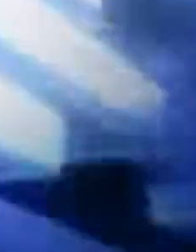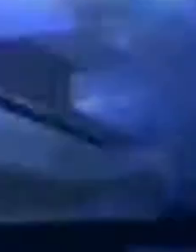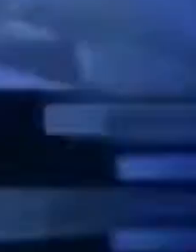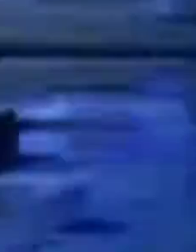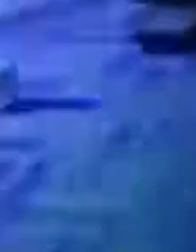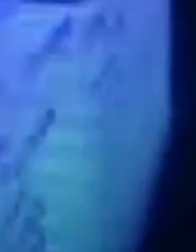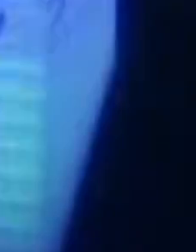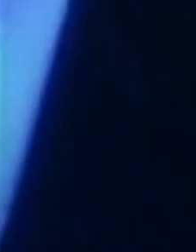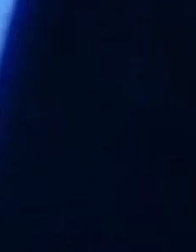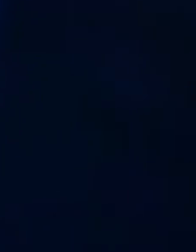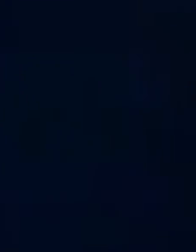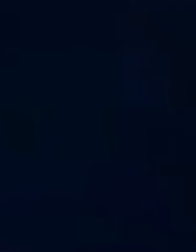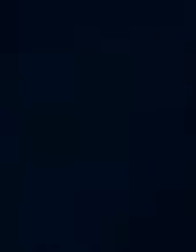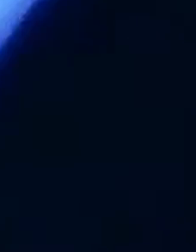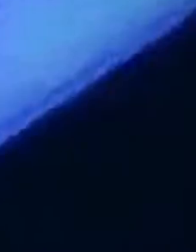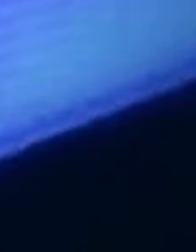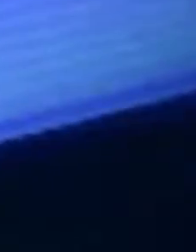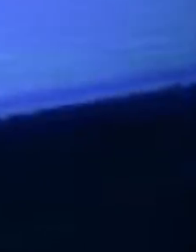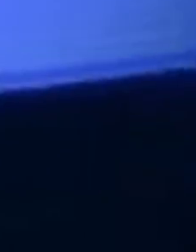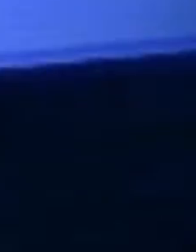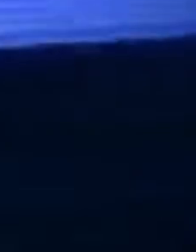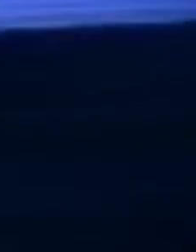E aí